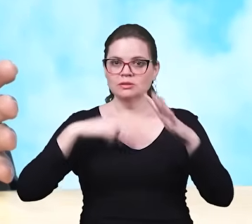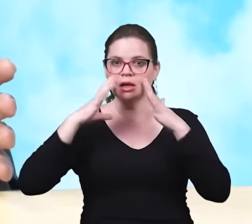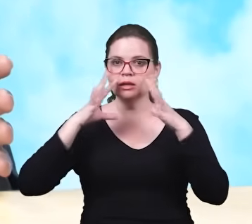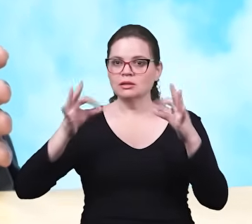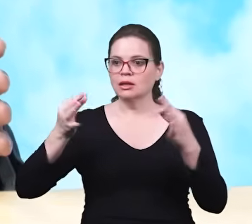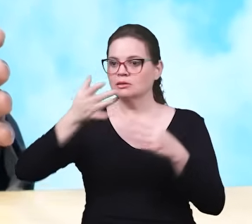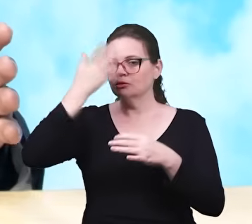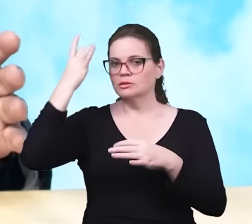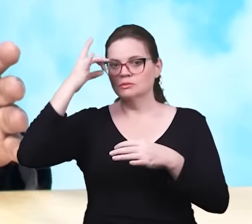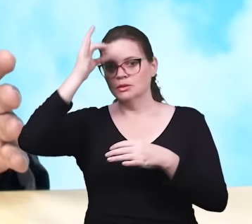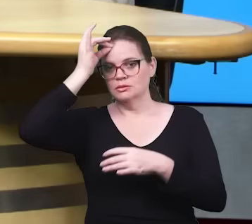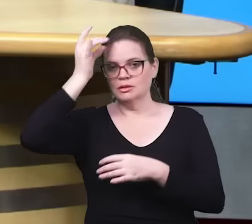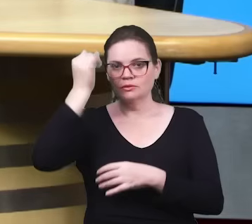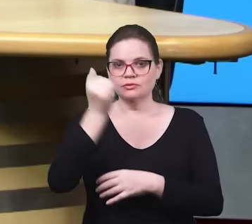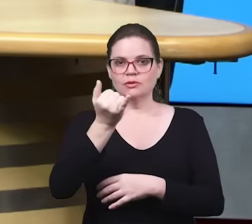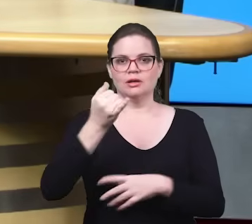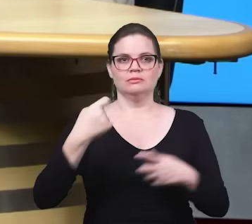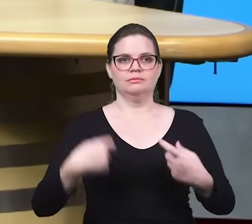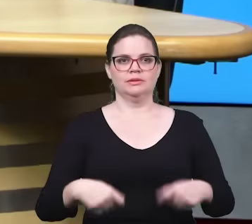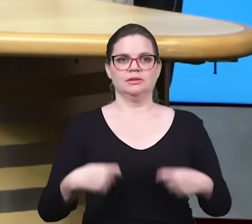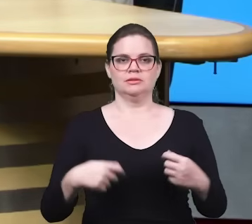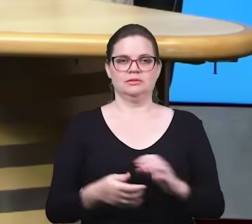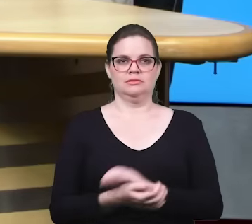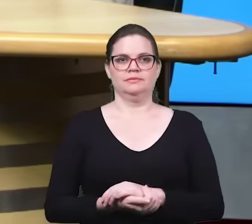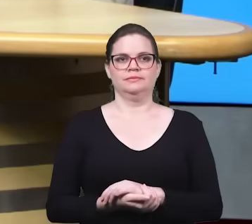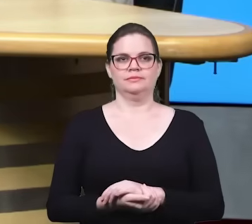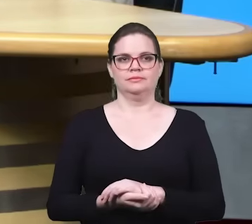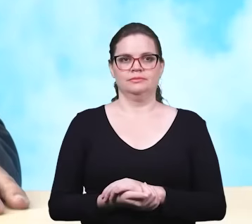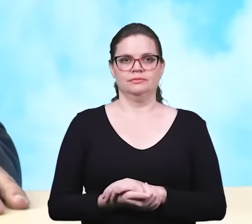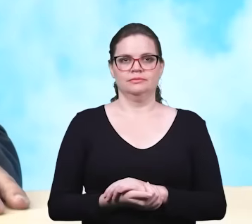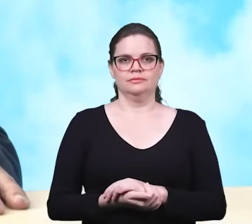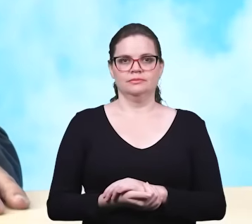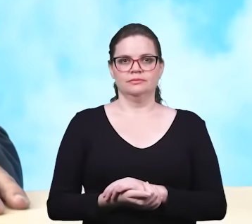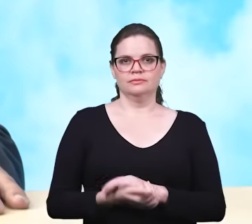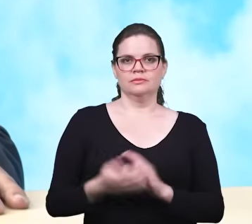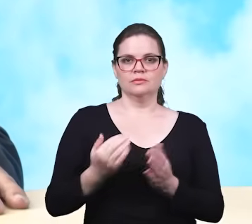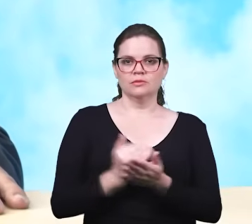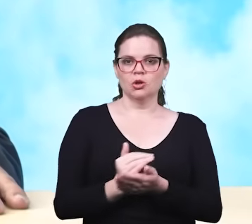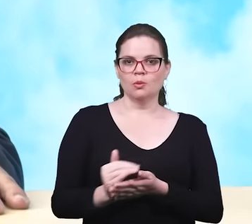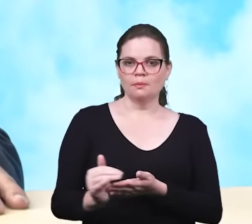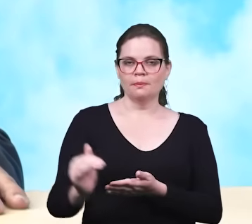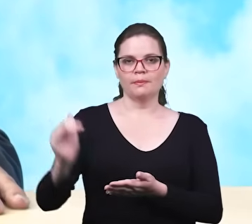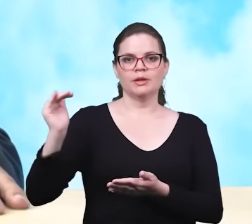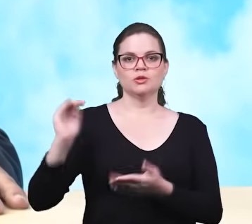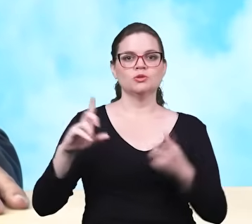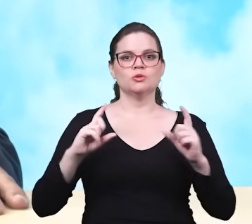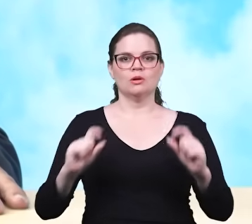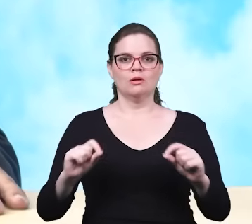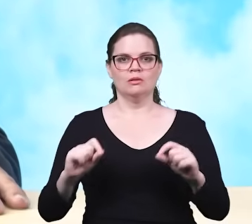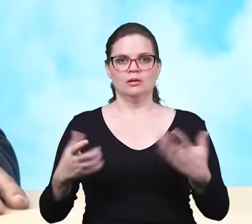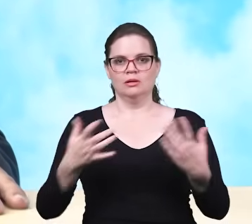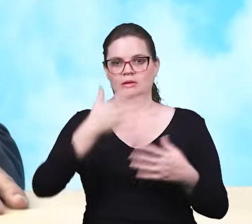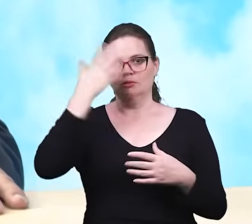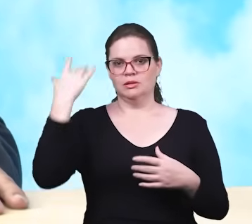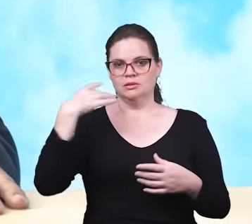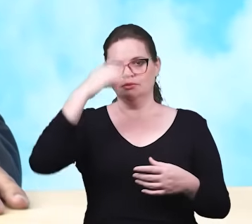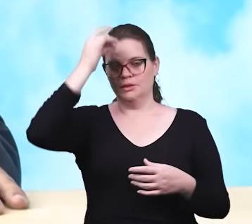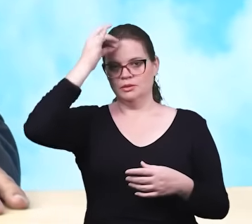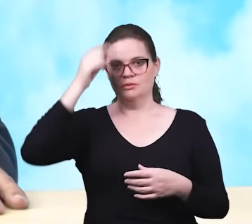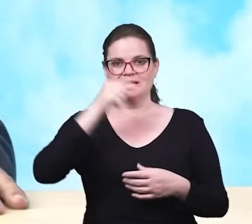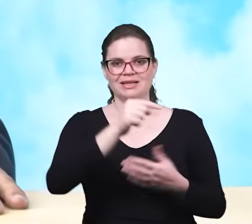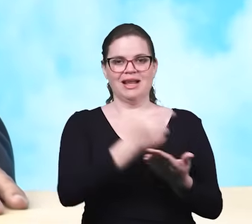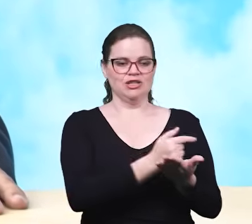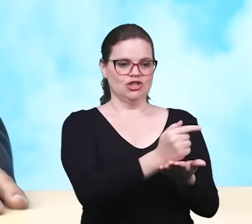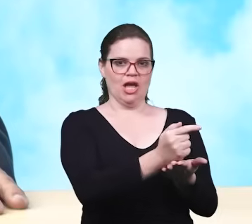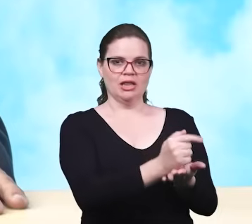quem? Do Espírito. Começou a palavra. O Espírito de Deus pairava sobre a face das águas. Encerrou